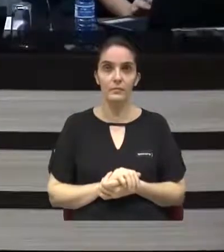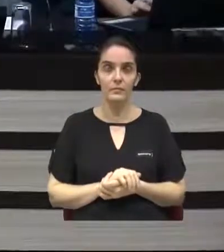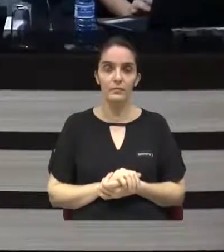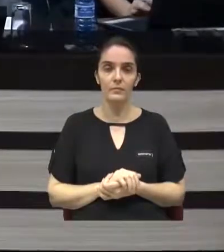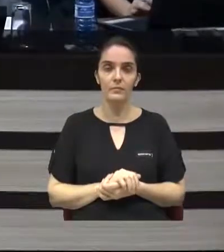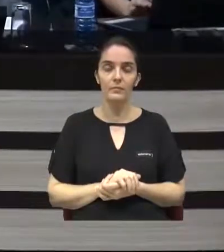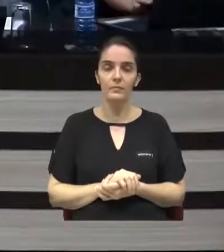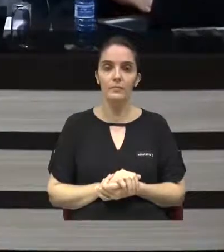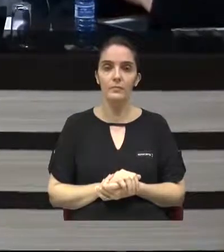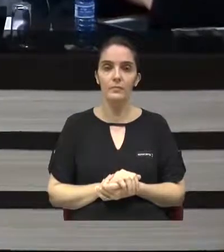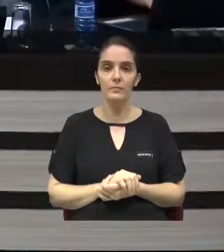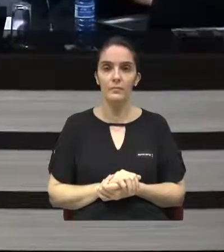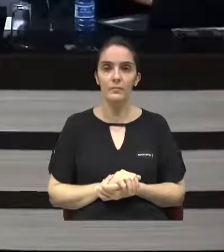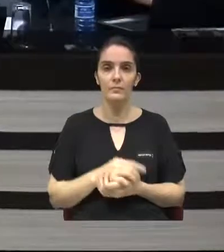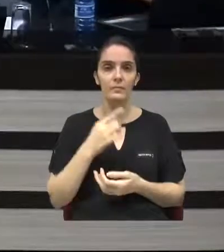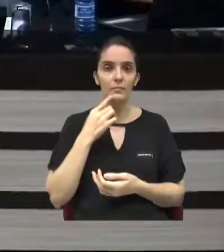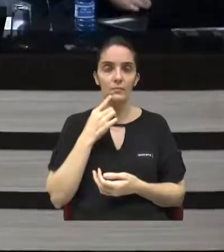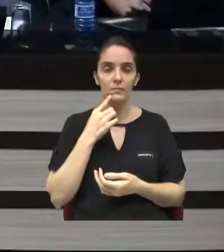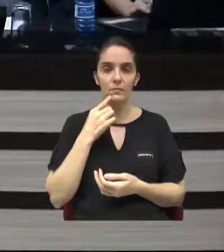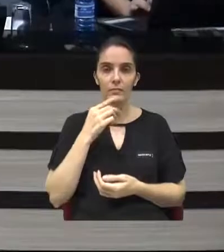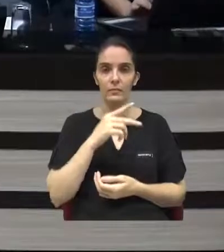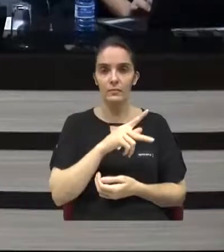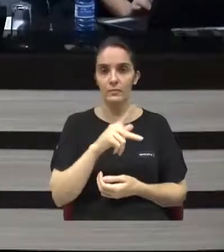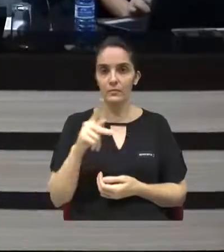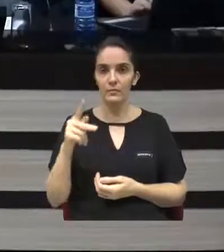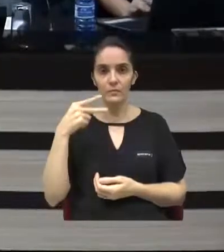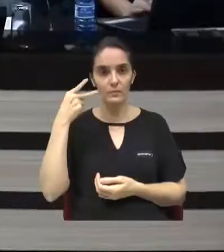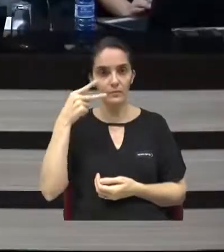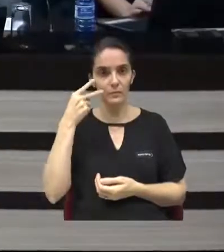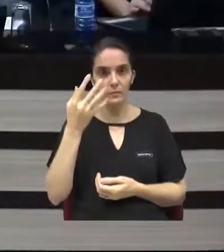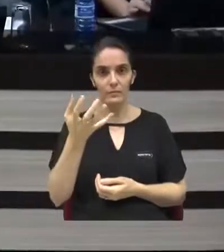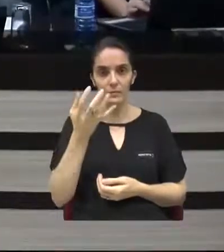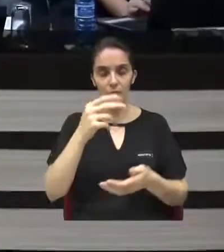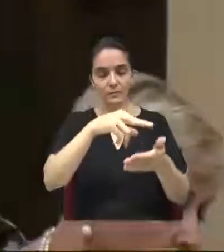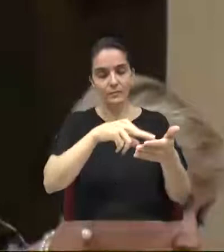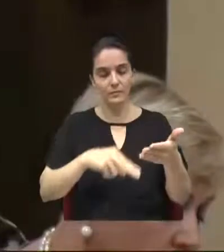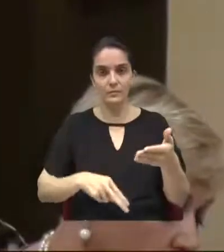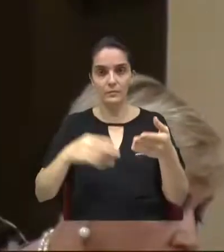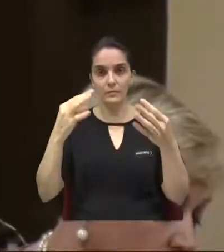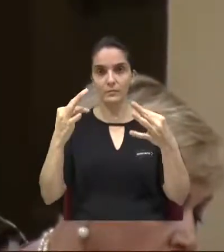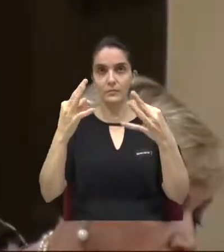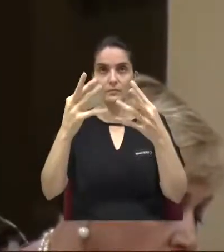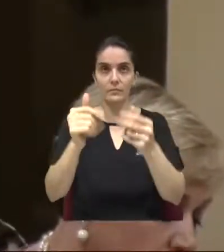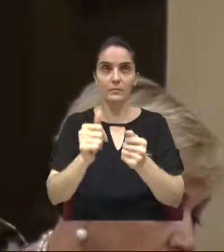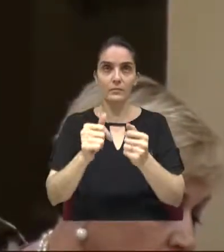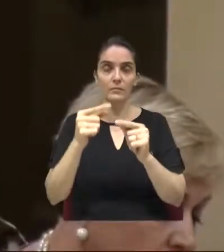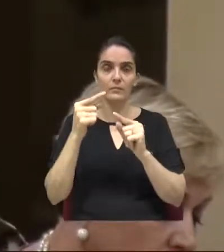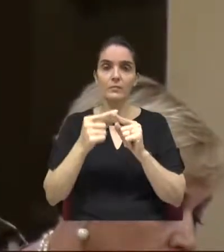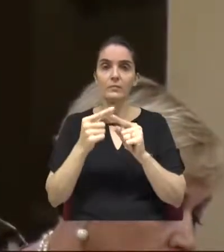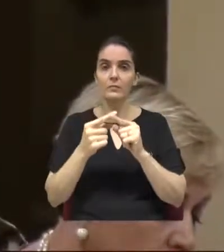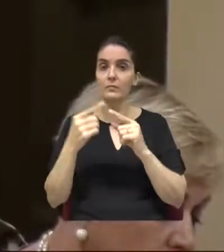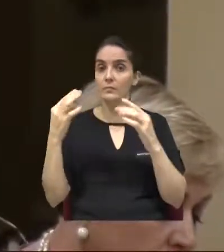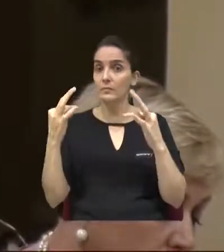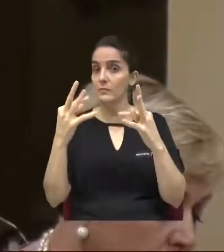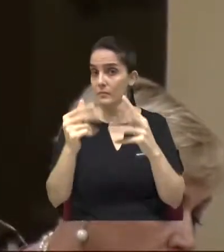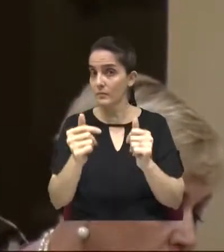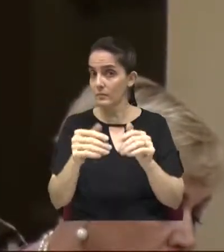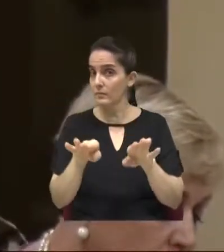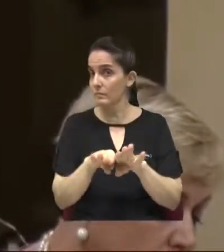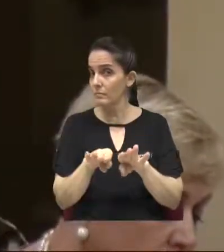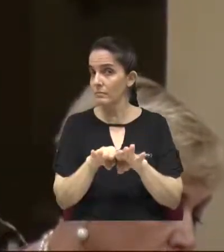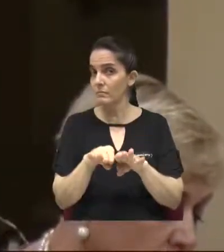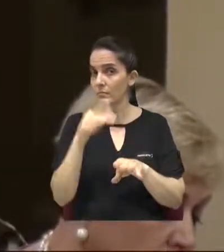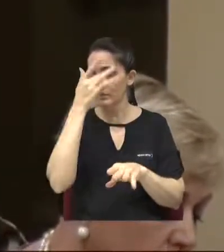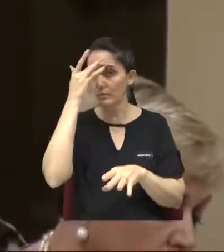presidente. Senhor presidente, nobres pares, pelo presente, eu queria que fosse feita a leitura na íntegra, até para que nós todos podemos e quem está